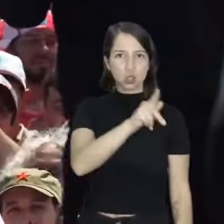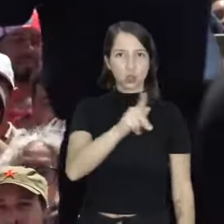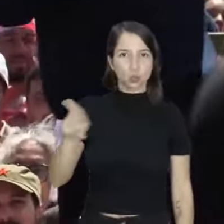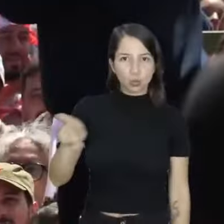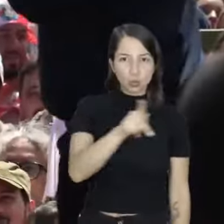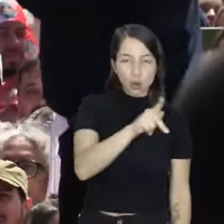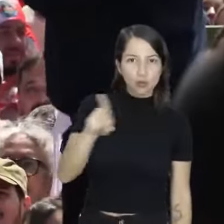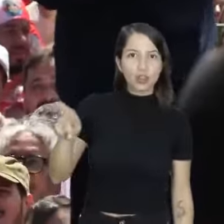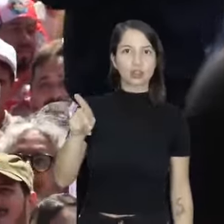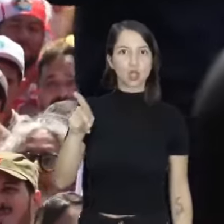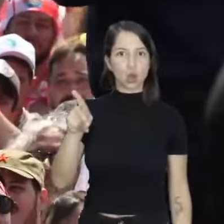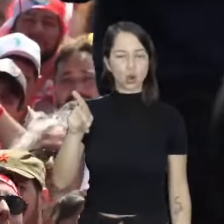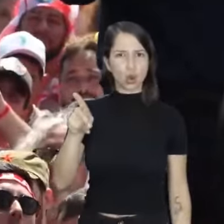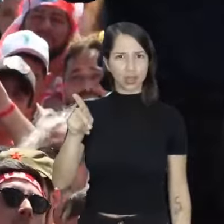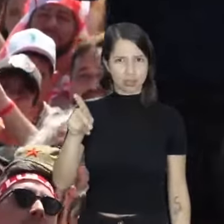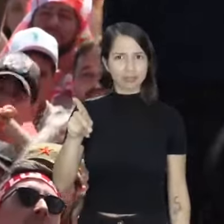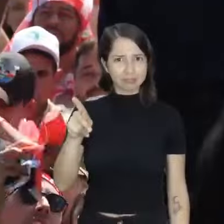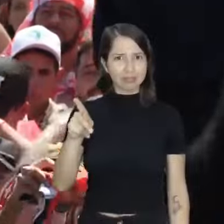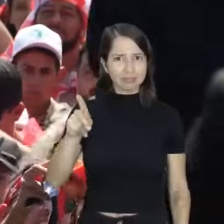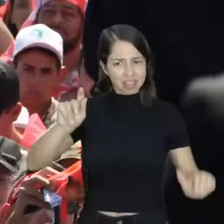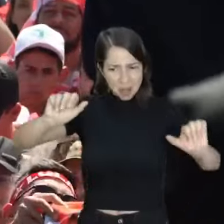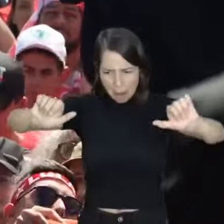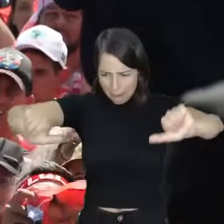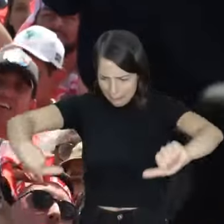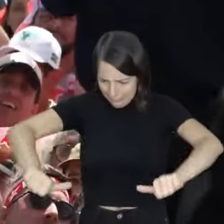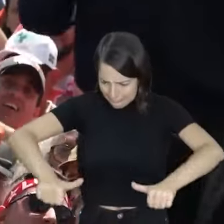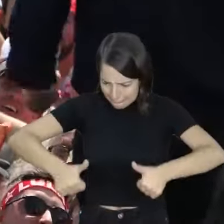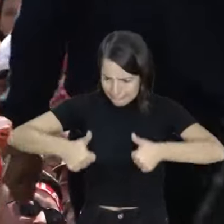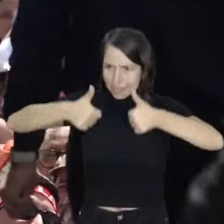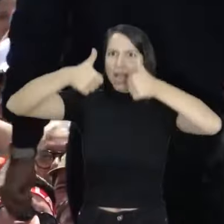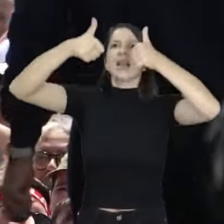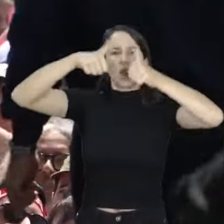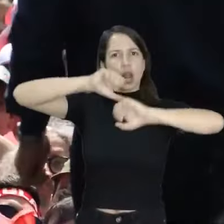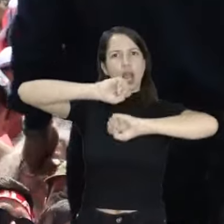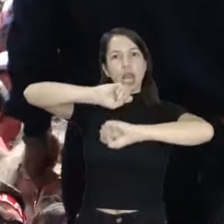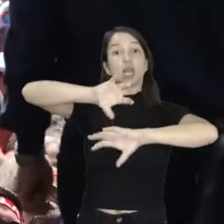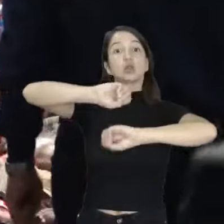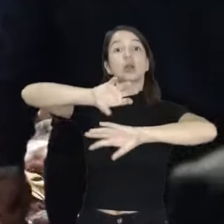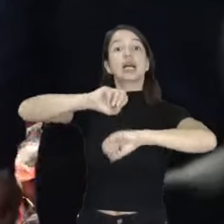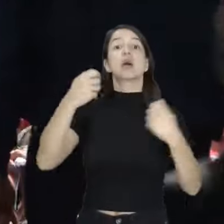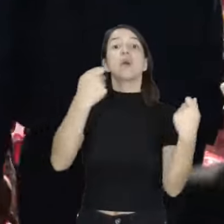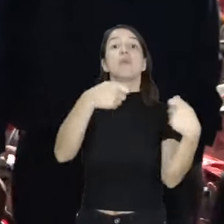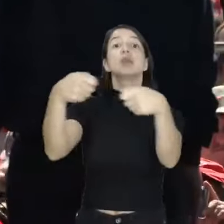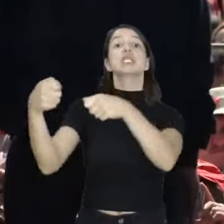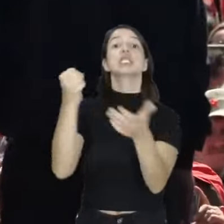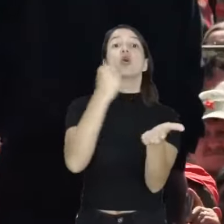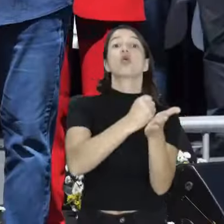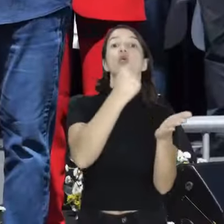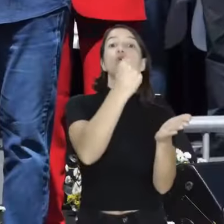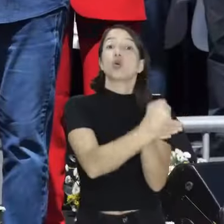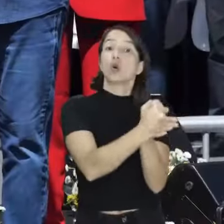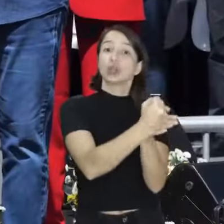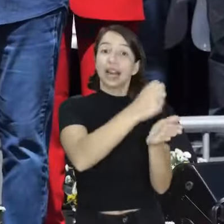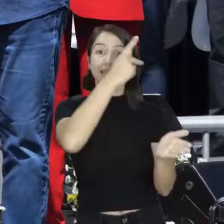quiser melhorar a educação, saúde, a gente tem que contratar mais gente. E a gente tem que pagar.